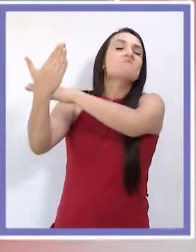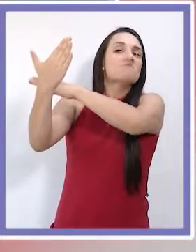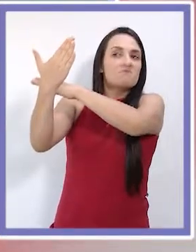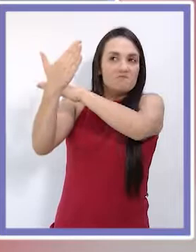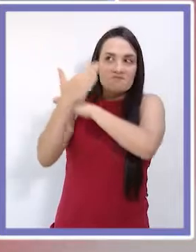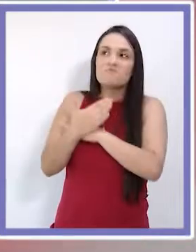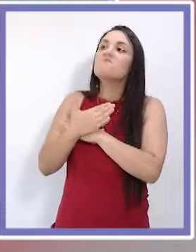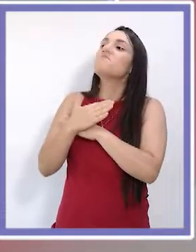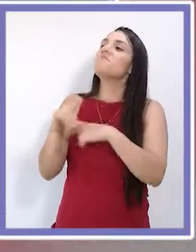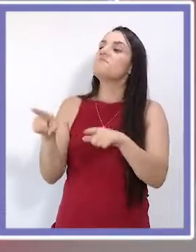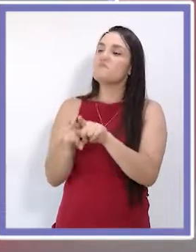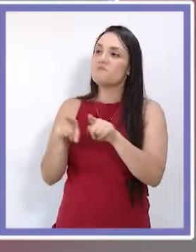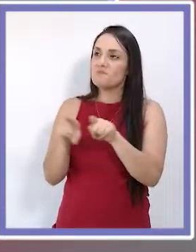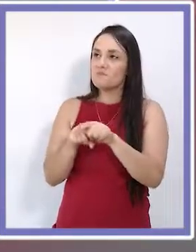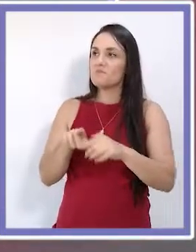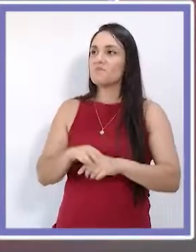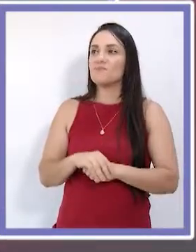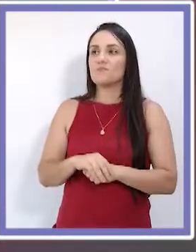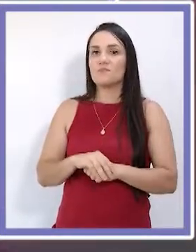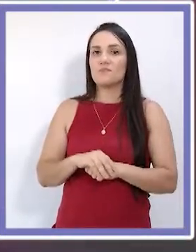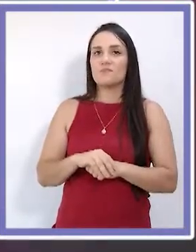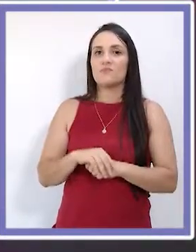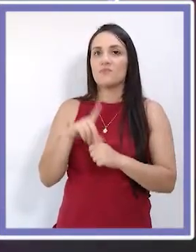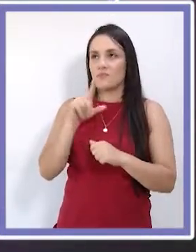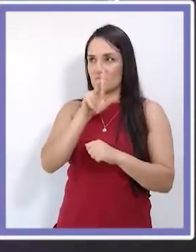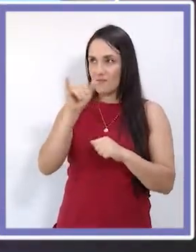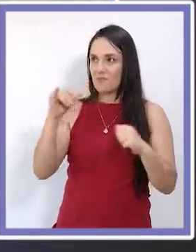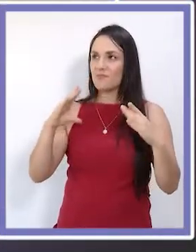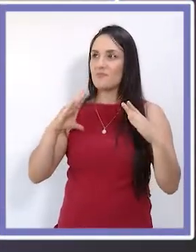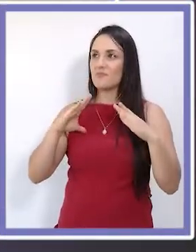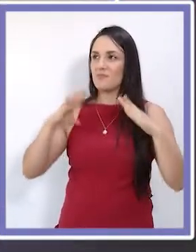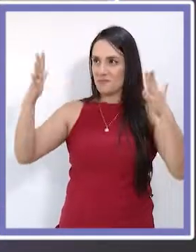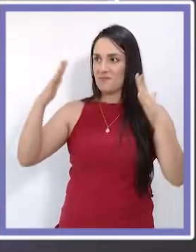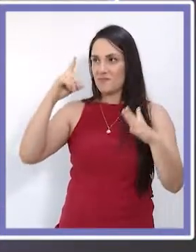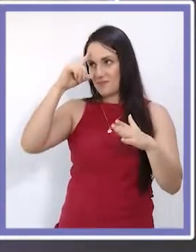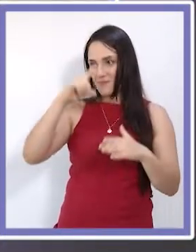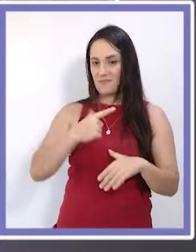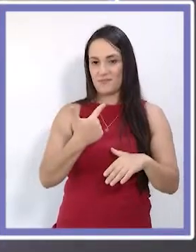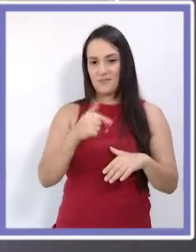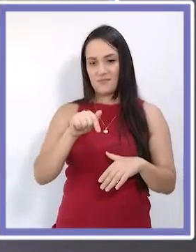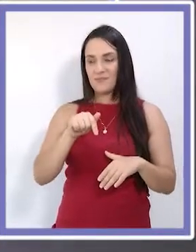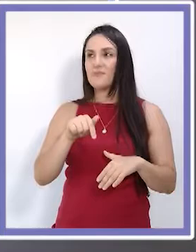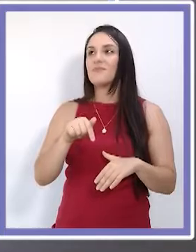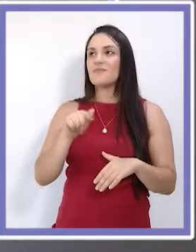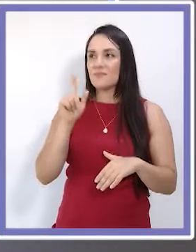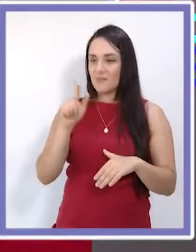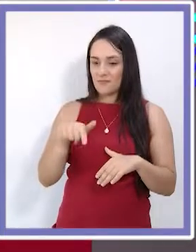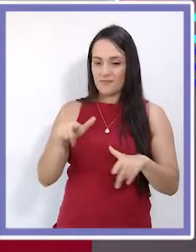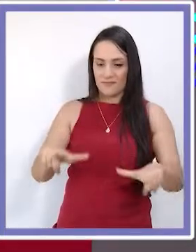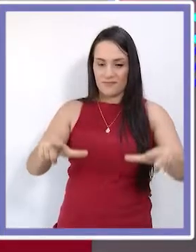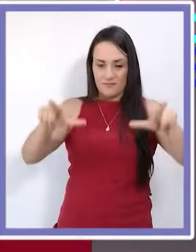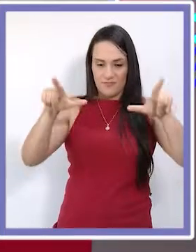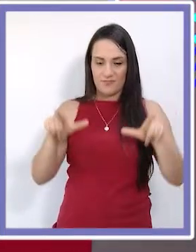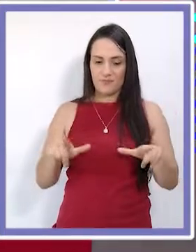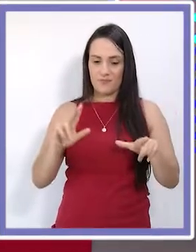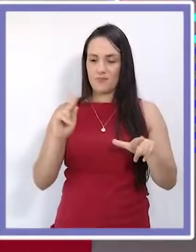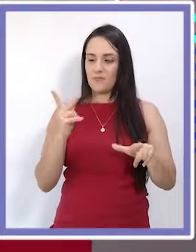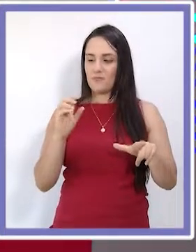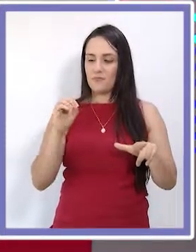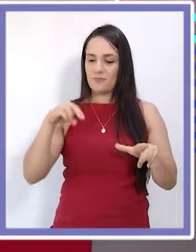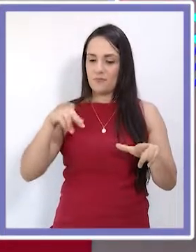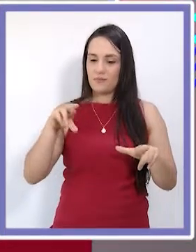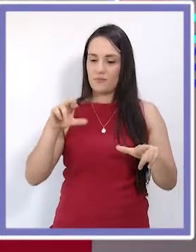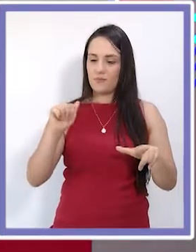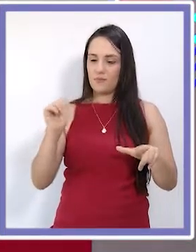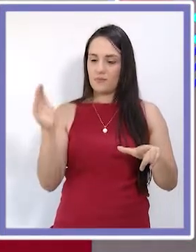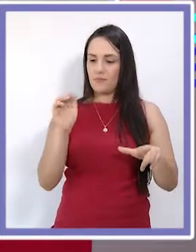nos ajudando, inclusive, no nosso evento que a gente vai ter dia 27, né, que é a entrega do diploma de honra